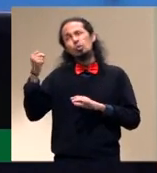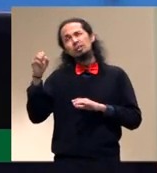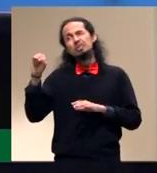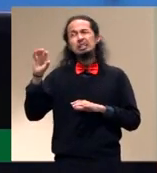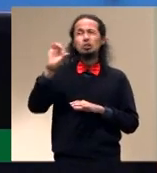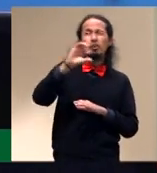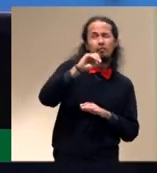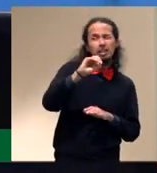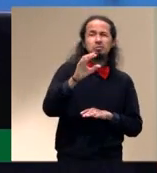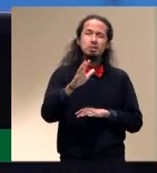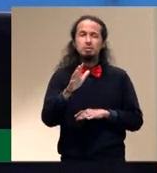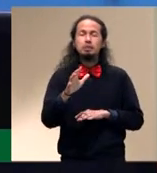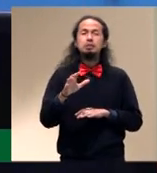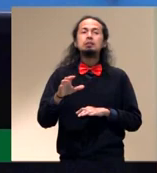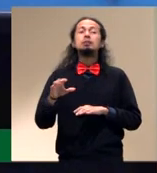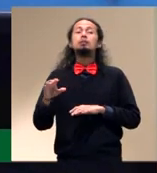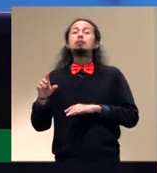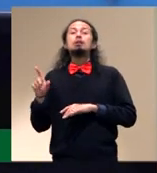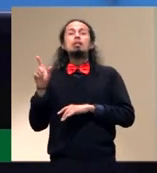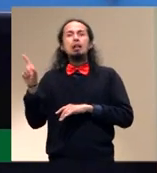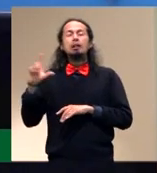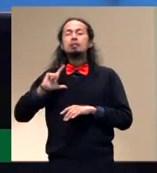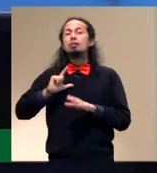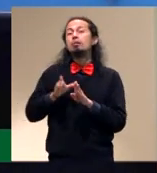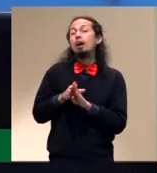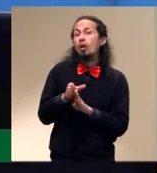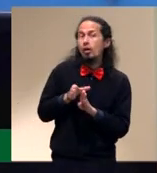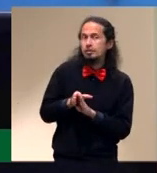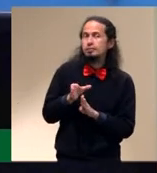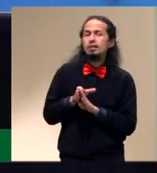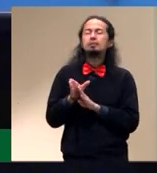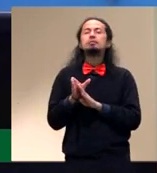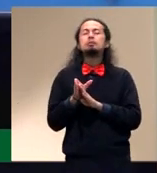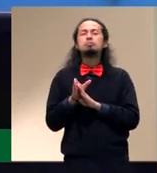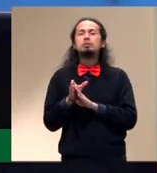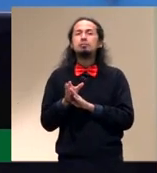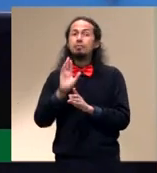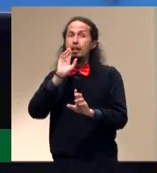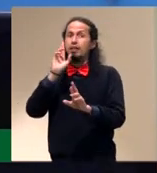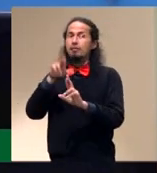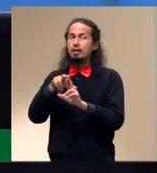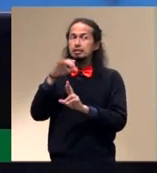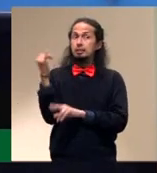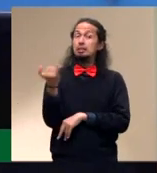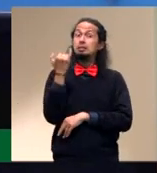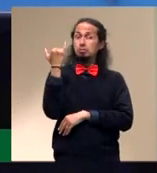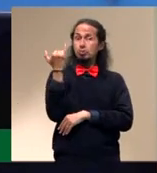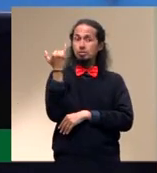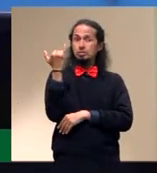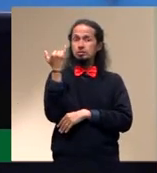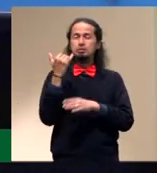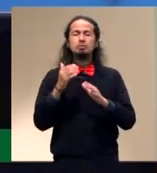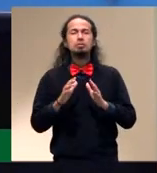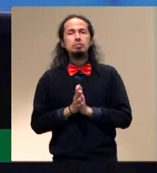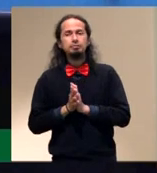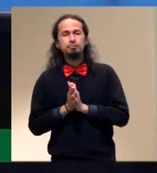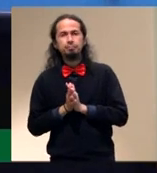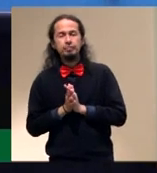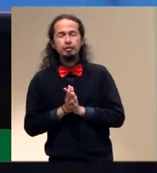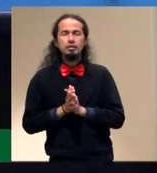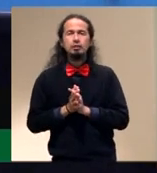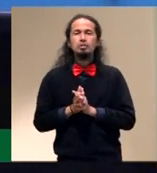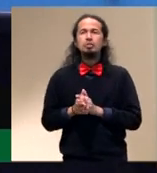orientação. A partir dali, foi um referenciamento importante, mas que não deixou de ter